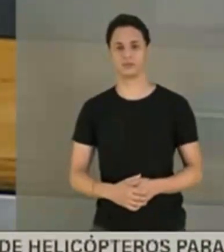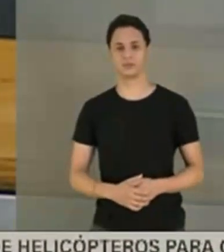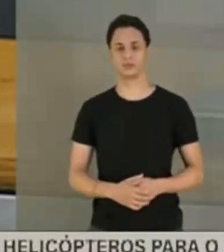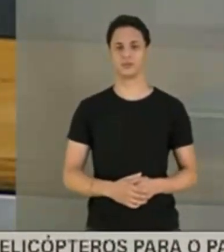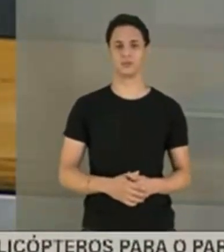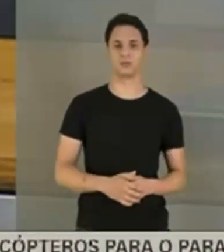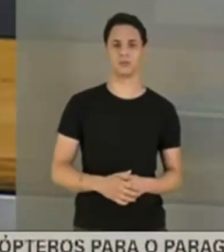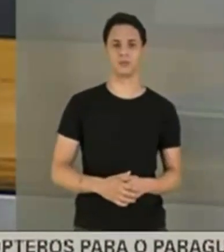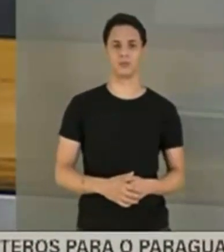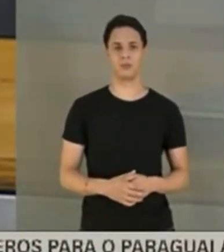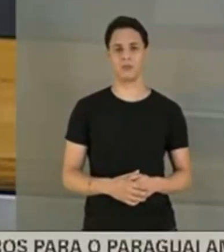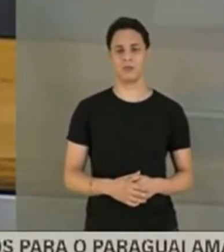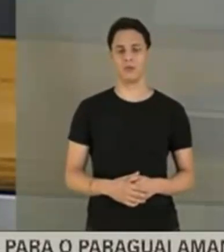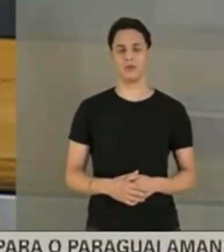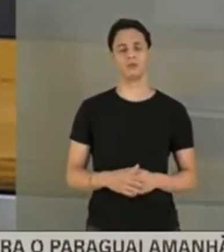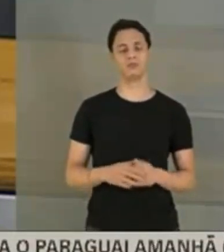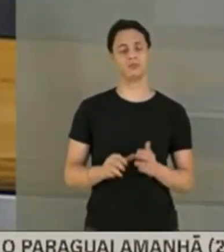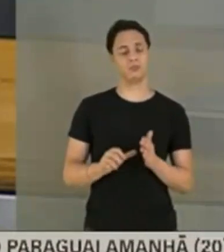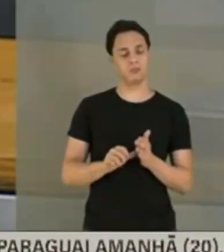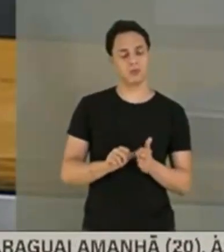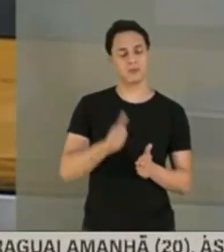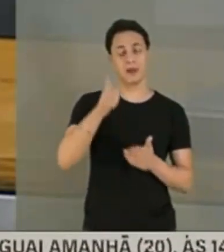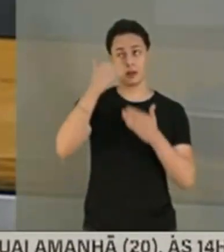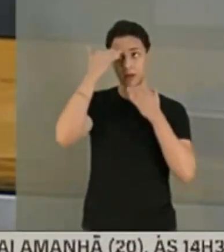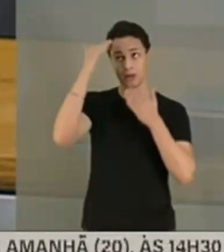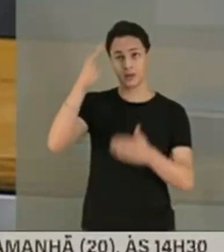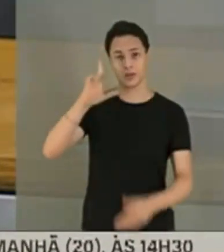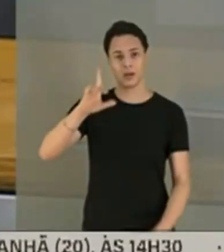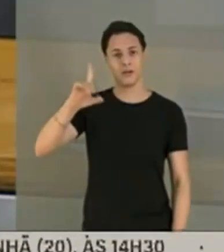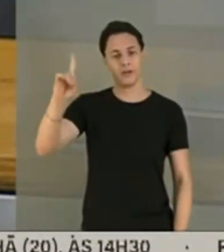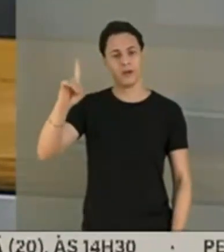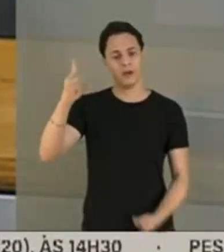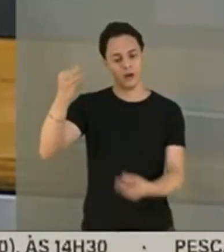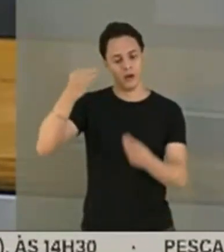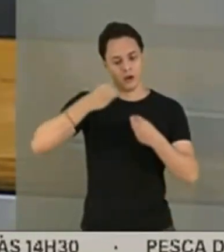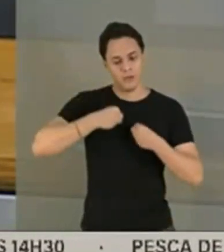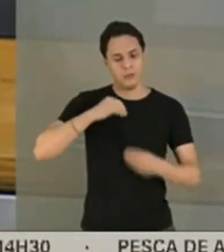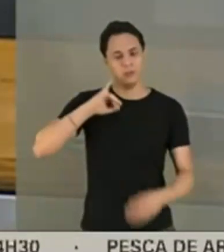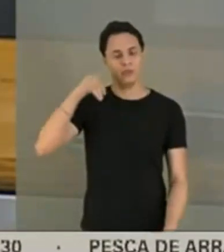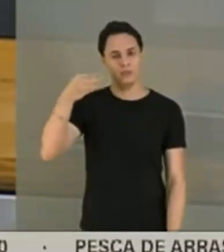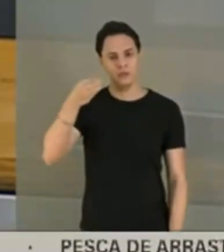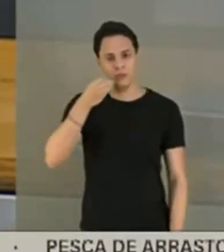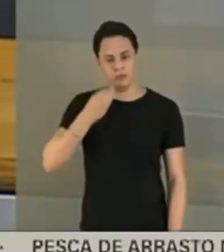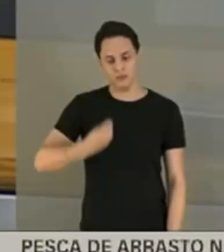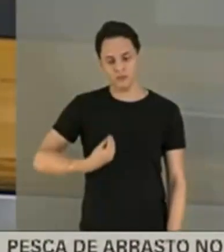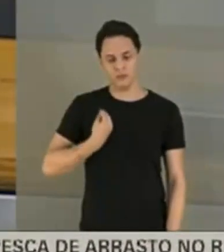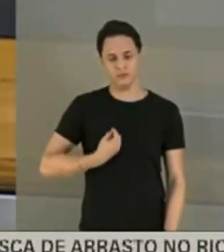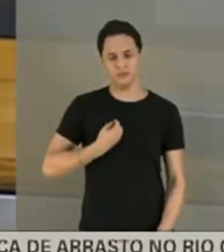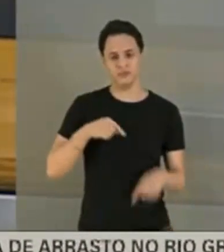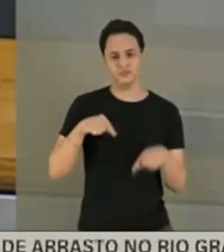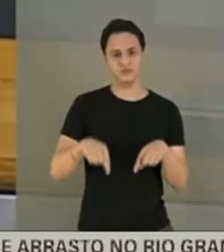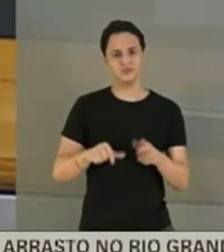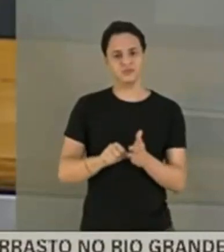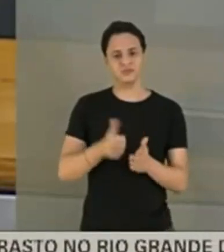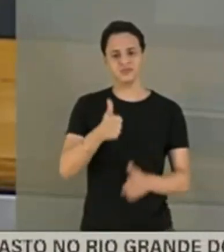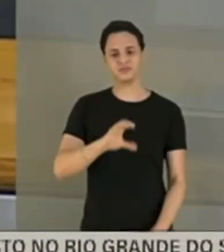Agradecer, primeiramente, a Deus a oportunidade de estar aqui aprendendo, minha primeira